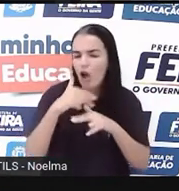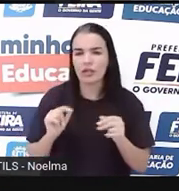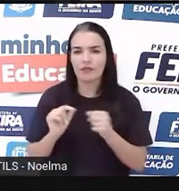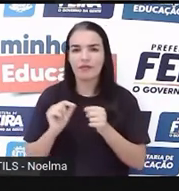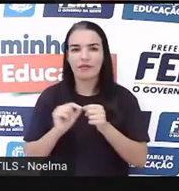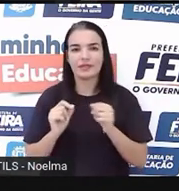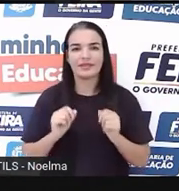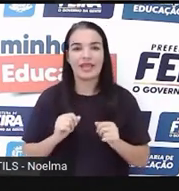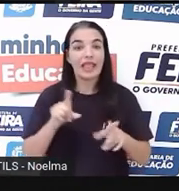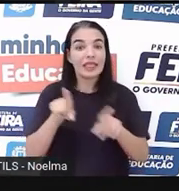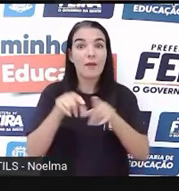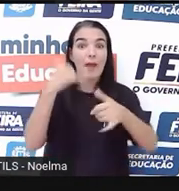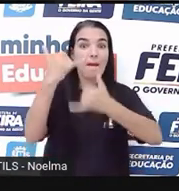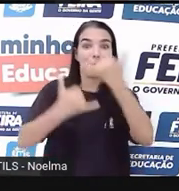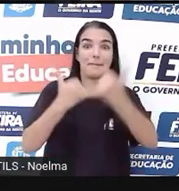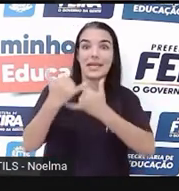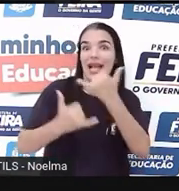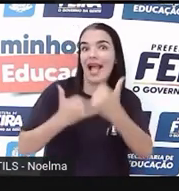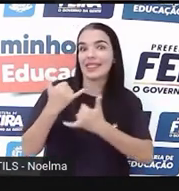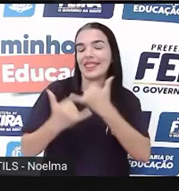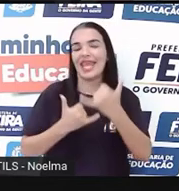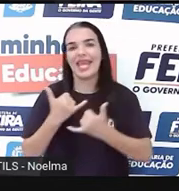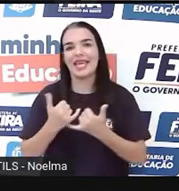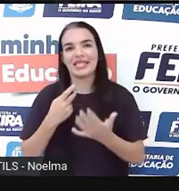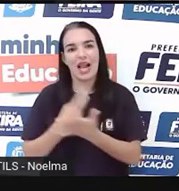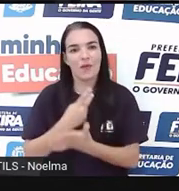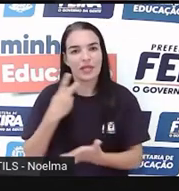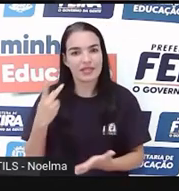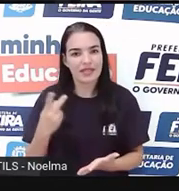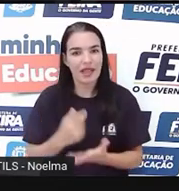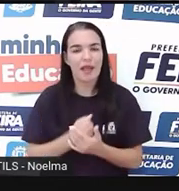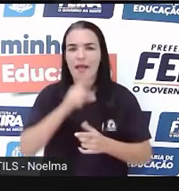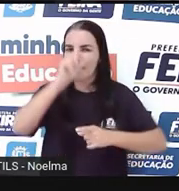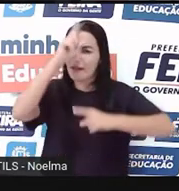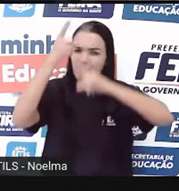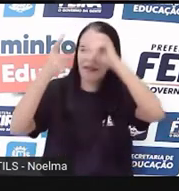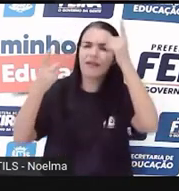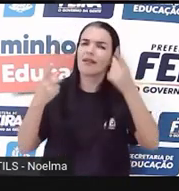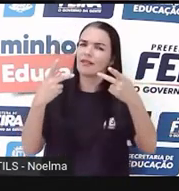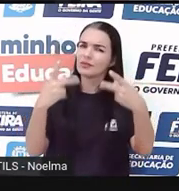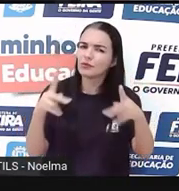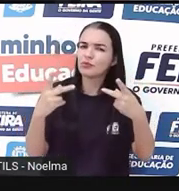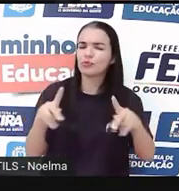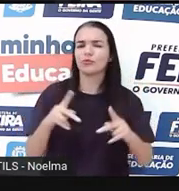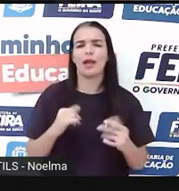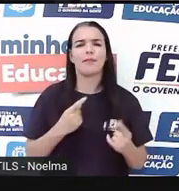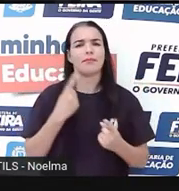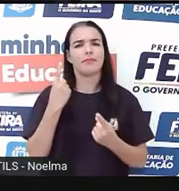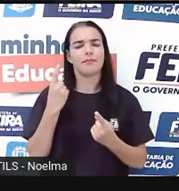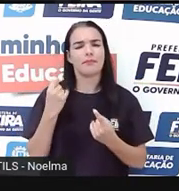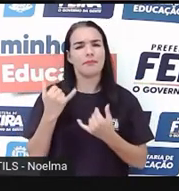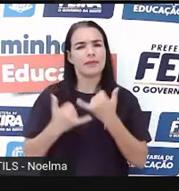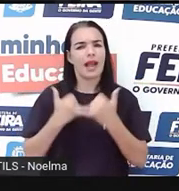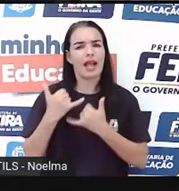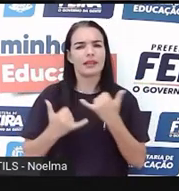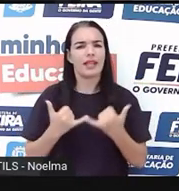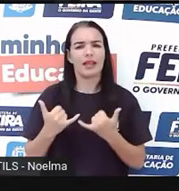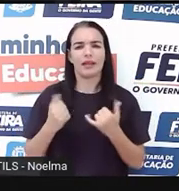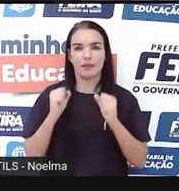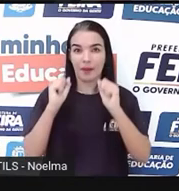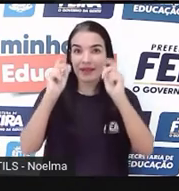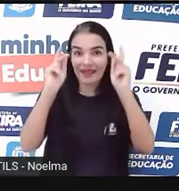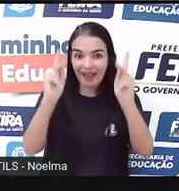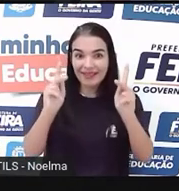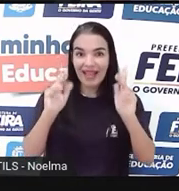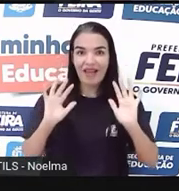são as brincadeiras, as travessuras. Então, criem, inventem brincadeiras, pegadinhas para que a